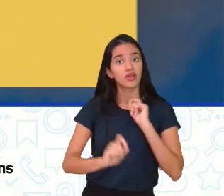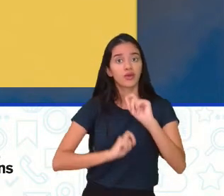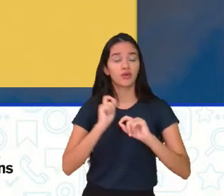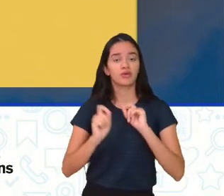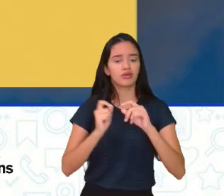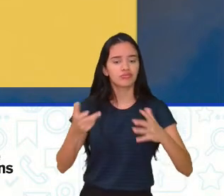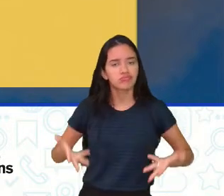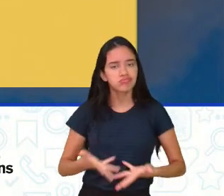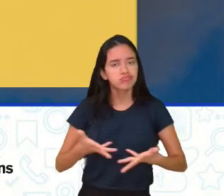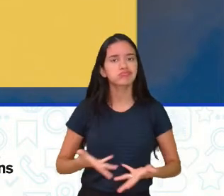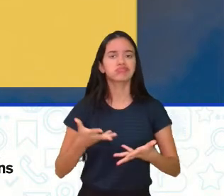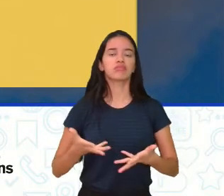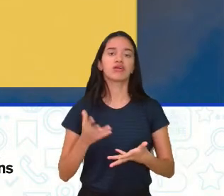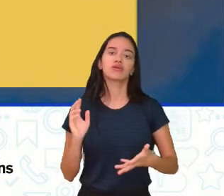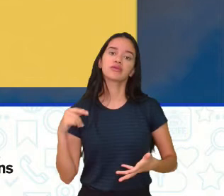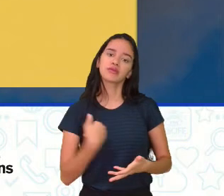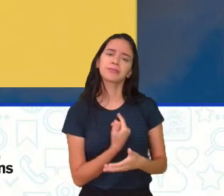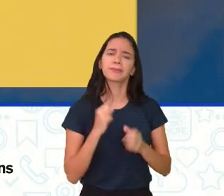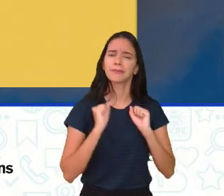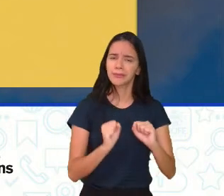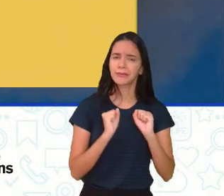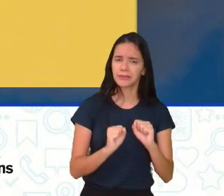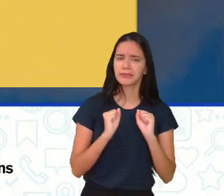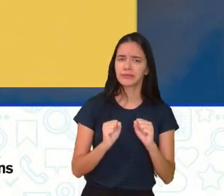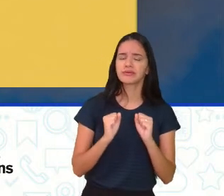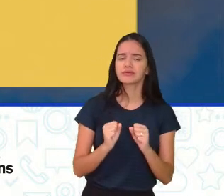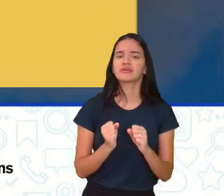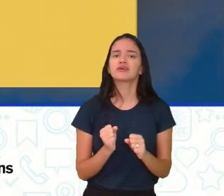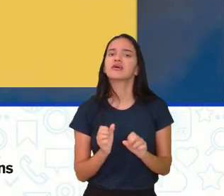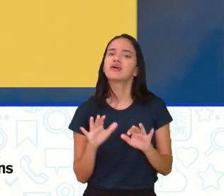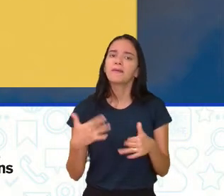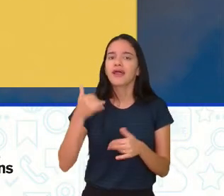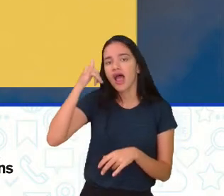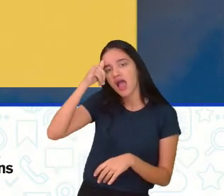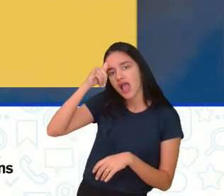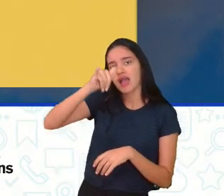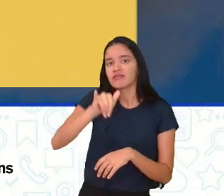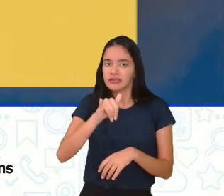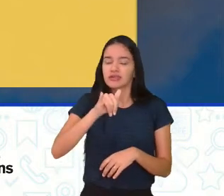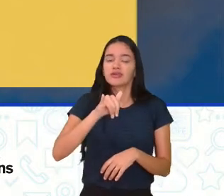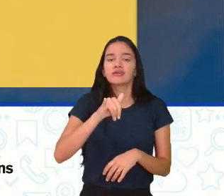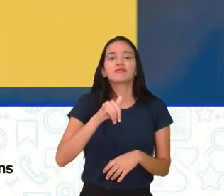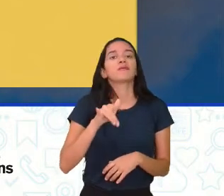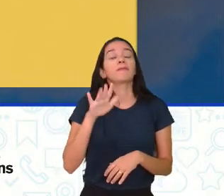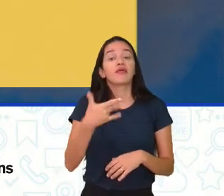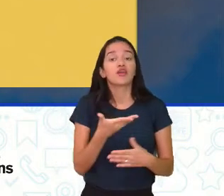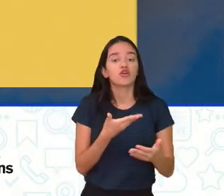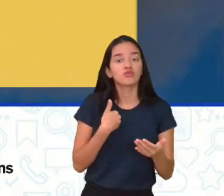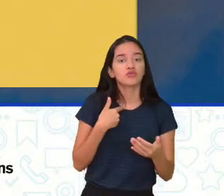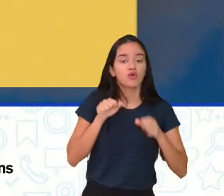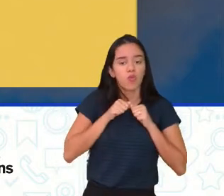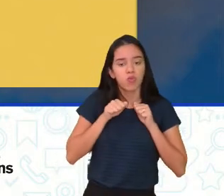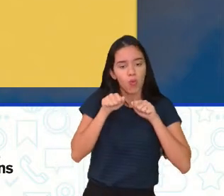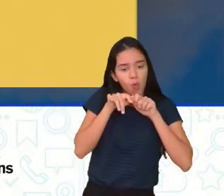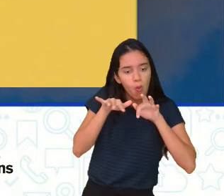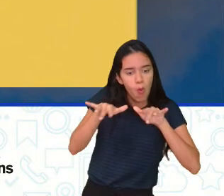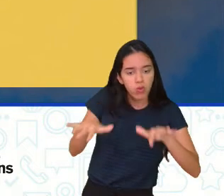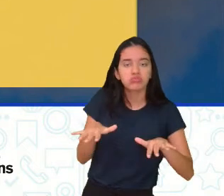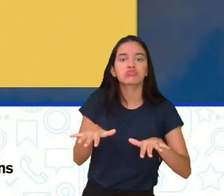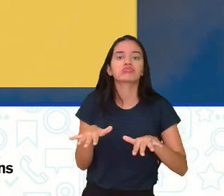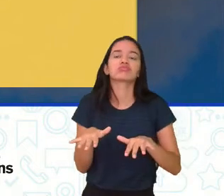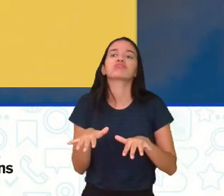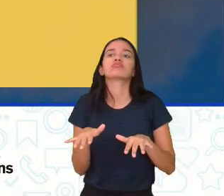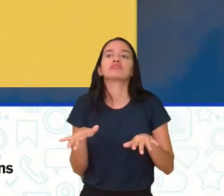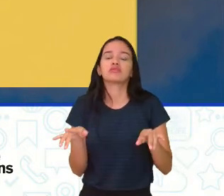de incentivos que a gente pode fazer justamente para evitar essa contaminação atmosférica, essa